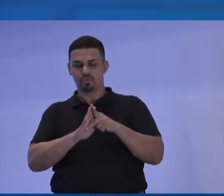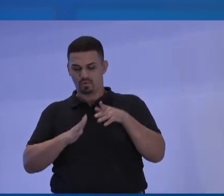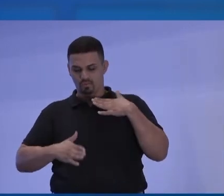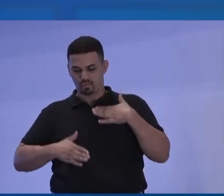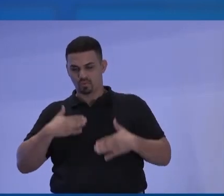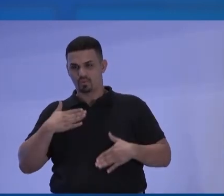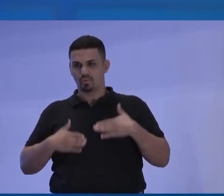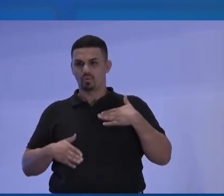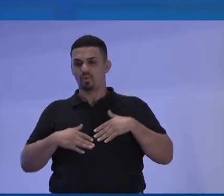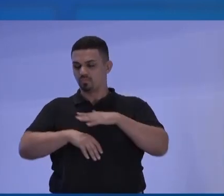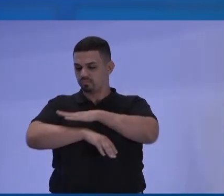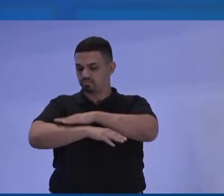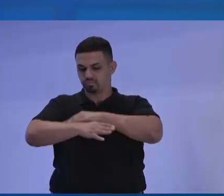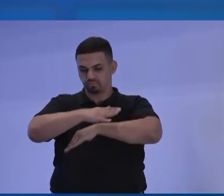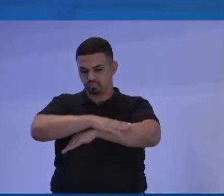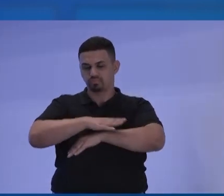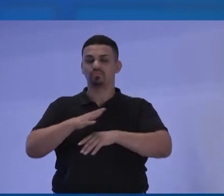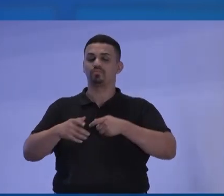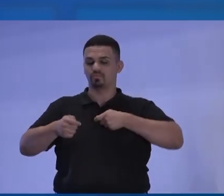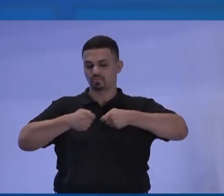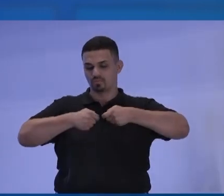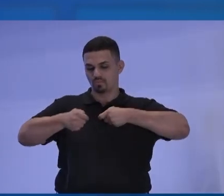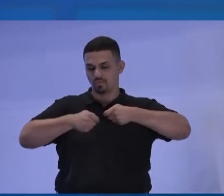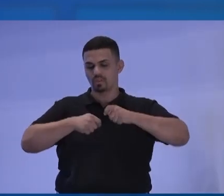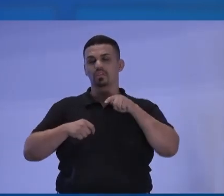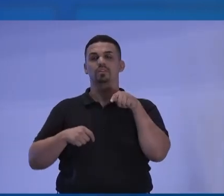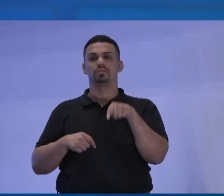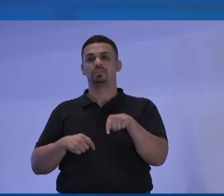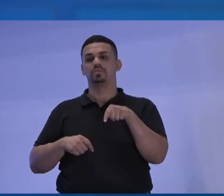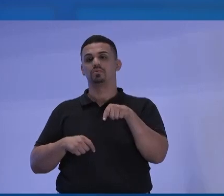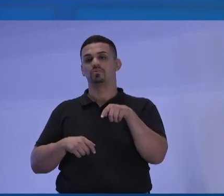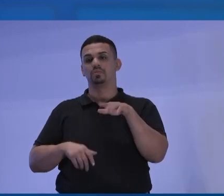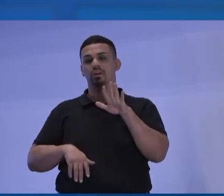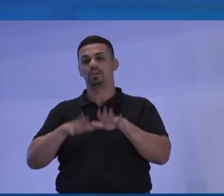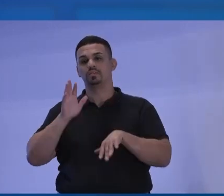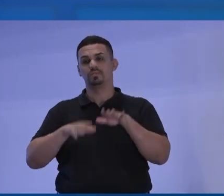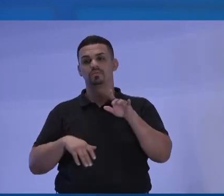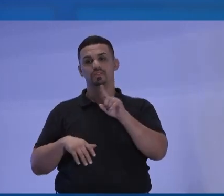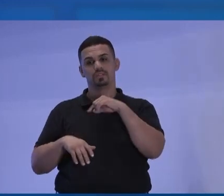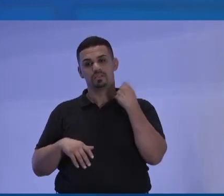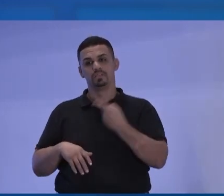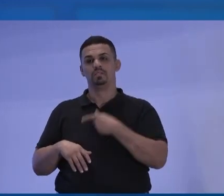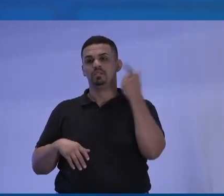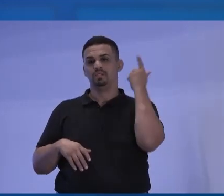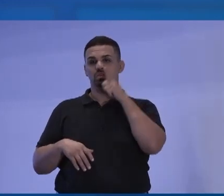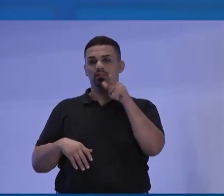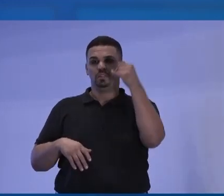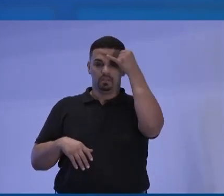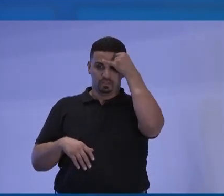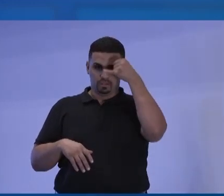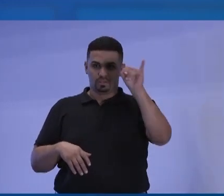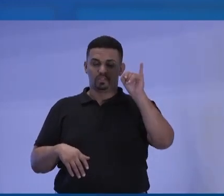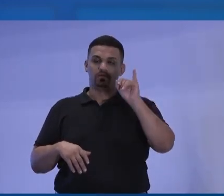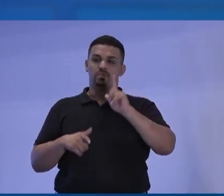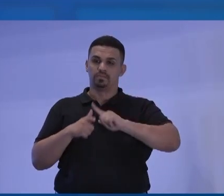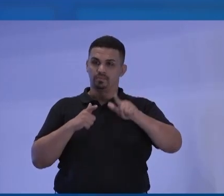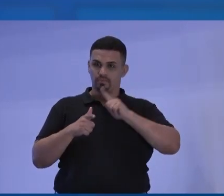controlando essas reações, controlando essas neurites, muitas vezes a gente consegue evitar as